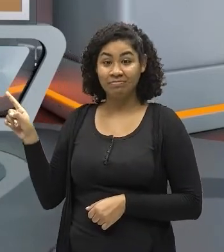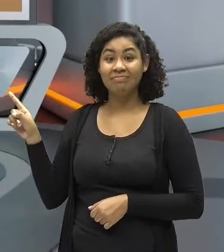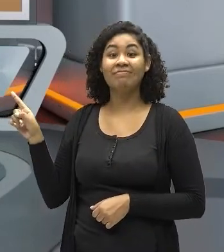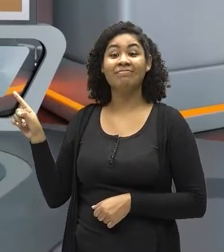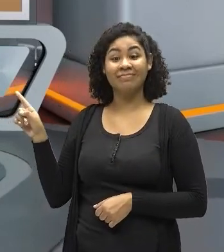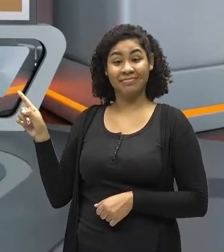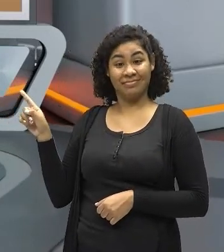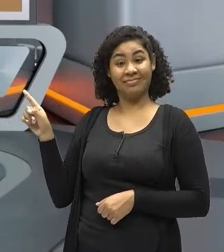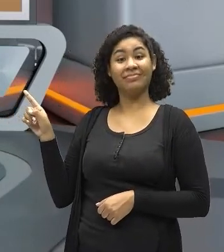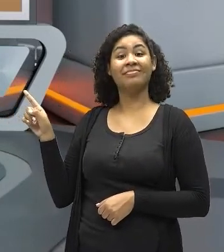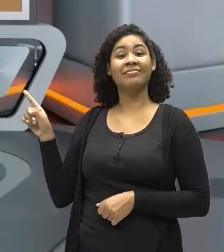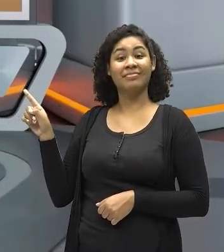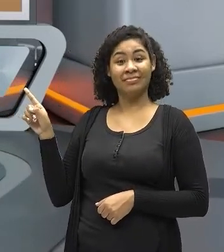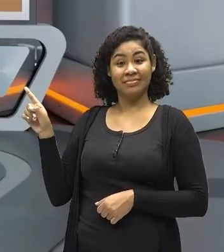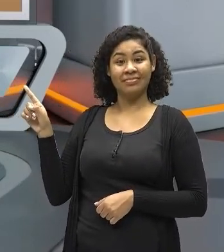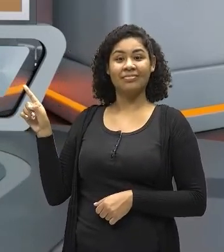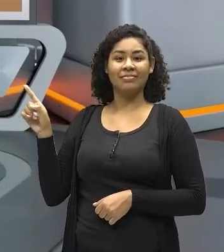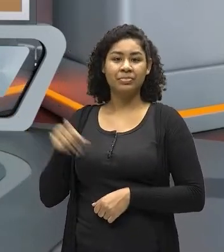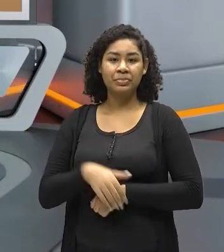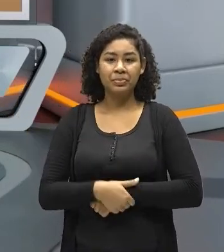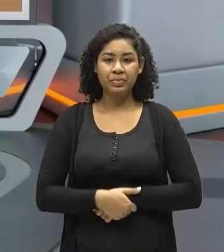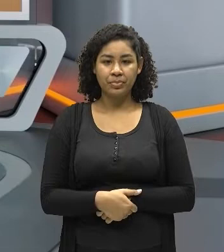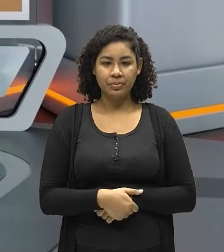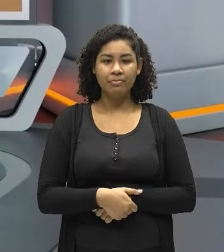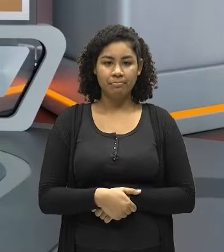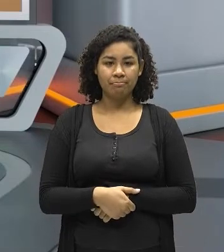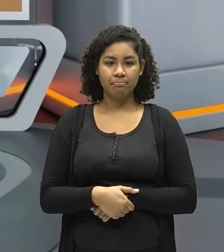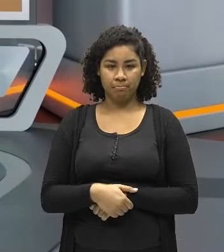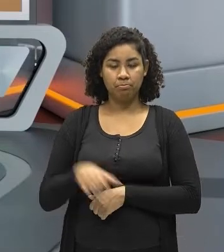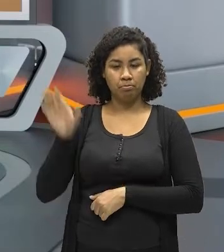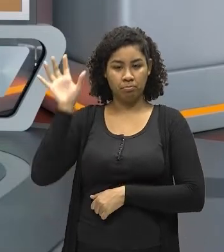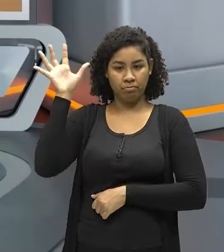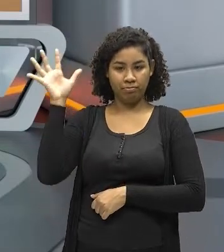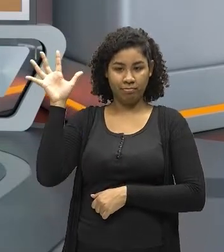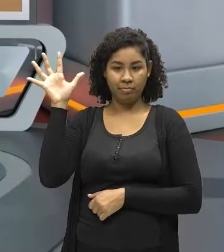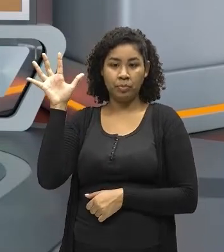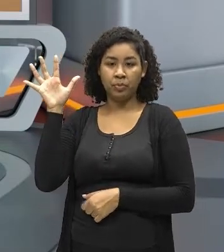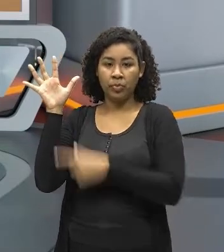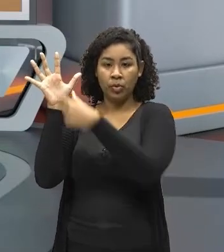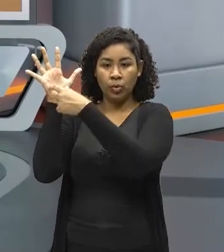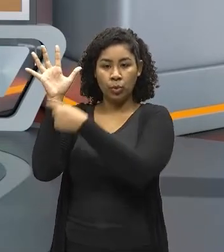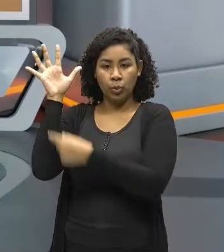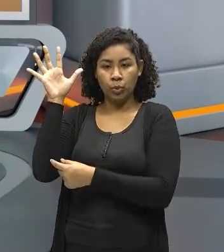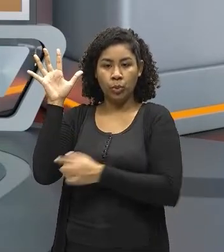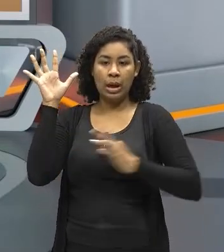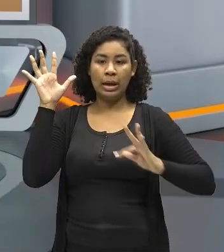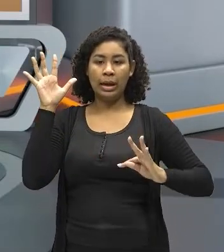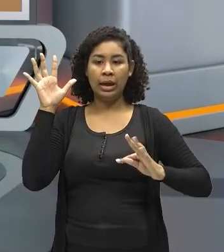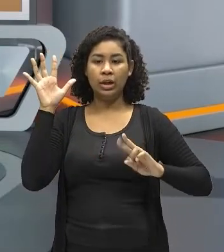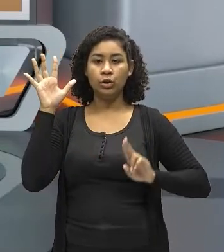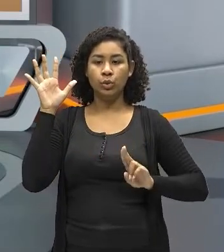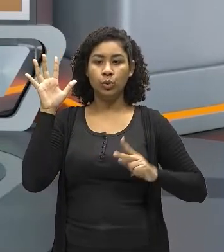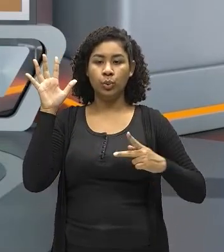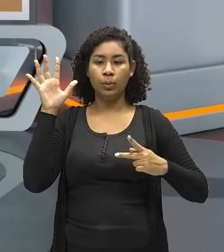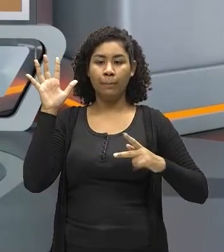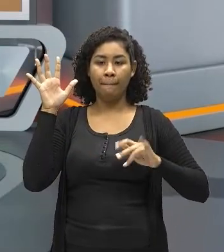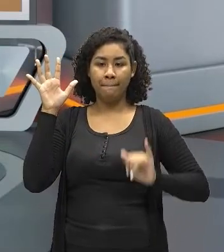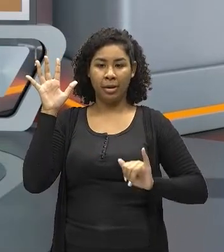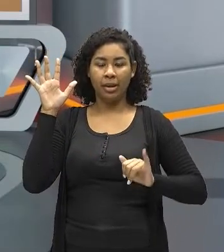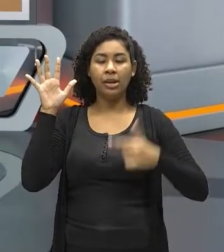Vejam aí. O tronco tupi, que ele é formado por inúmeras